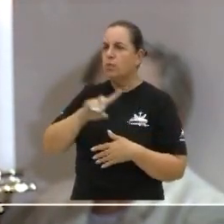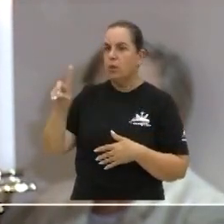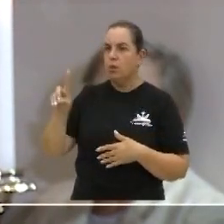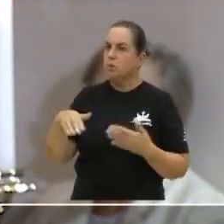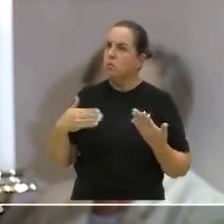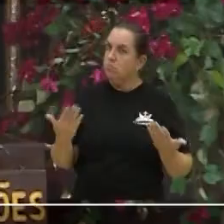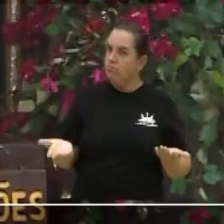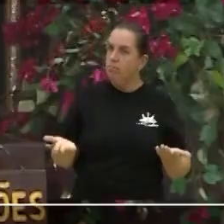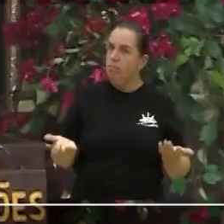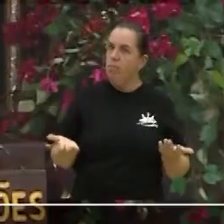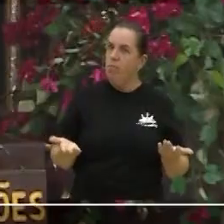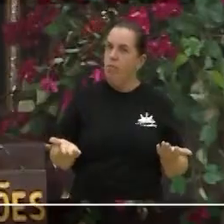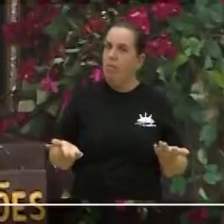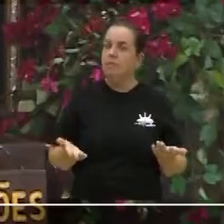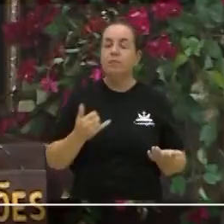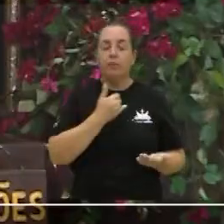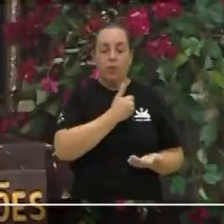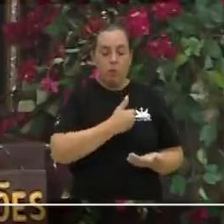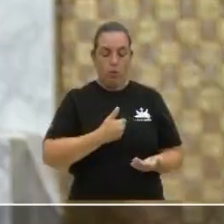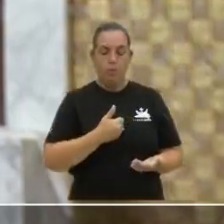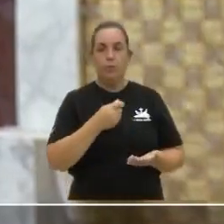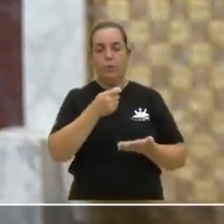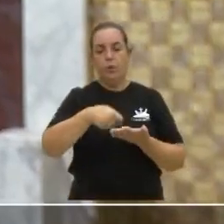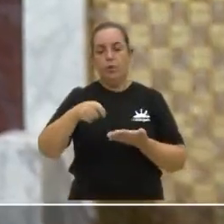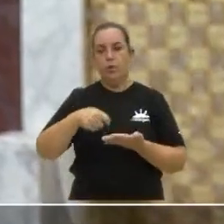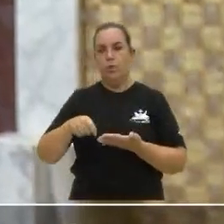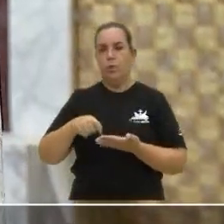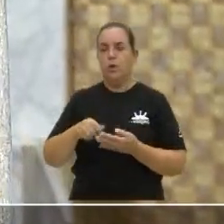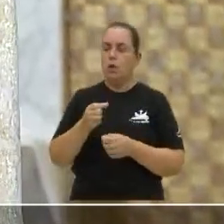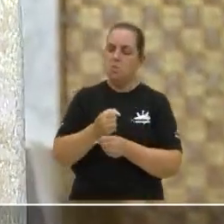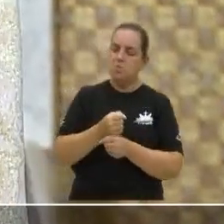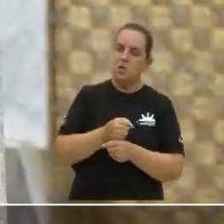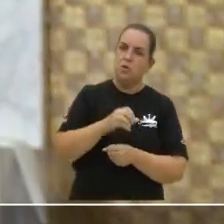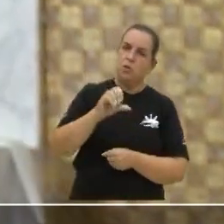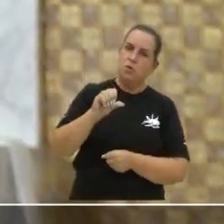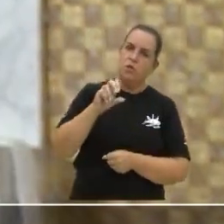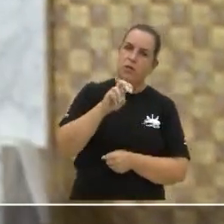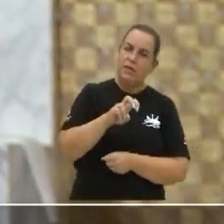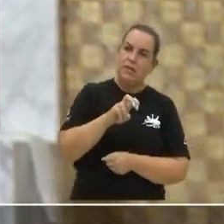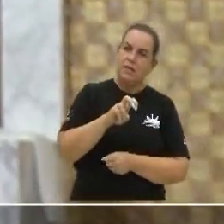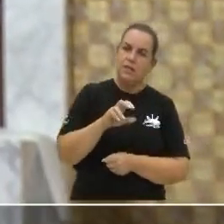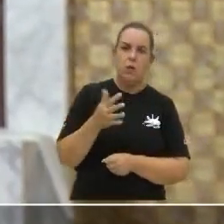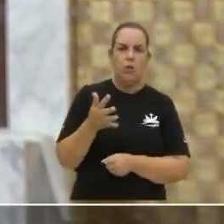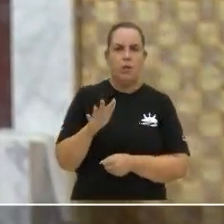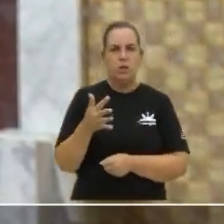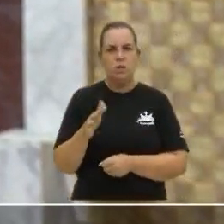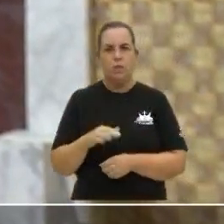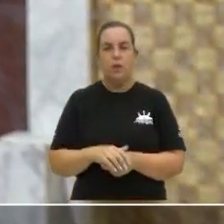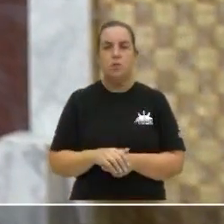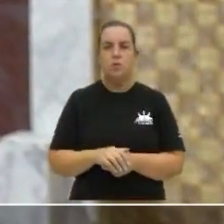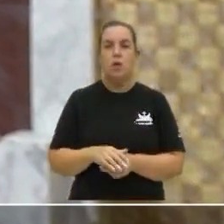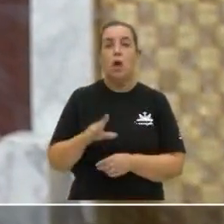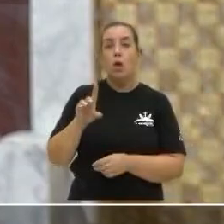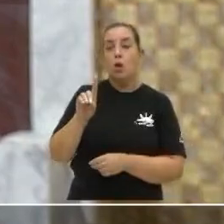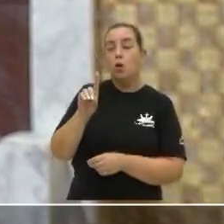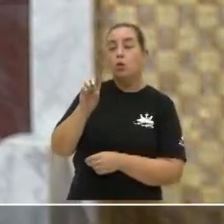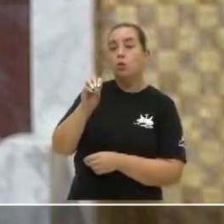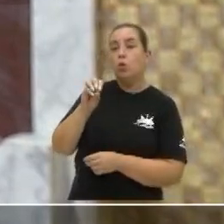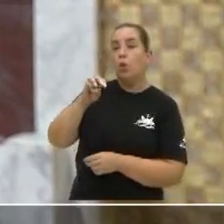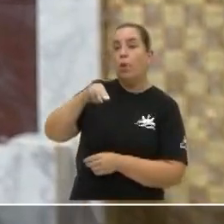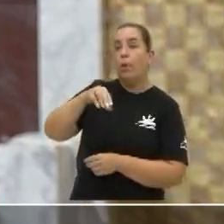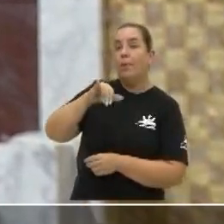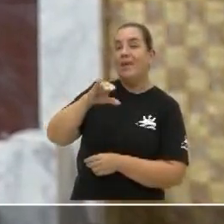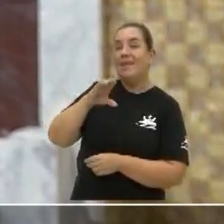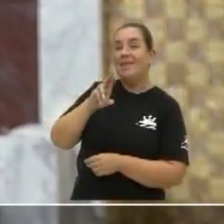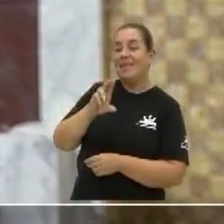É impressionante que quando João escreve, eu disse ano 95, Domiciano foi um dos imperadores de